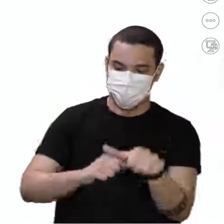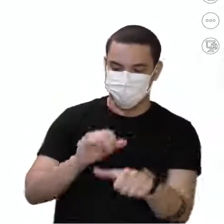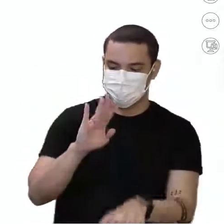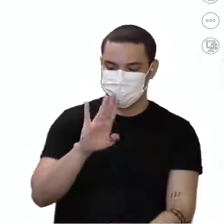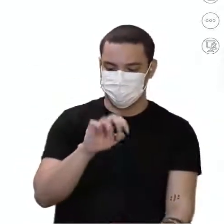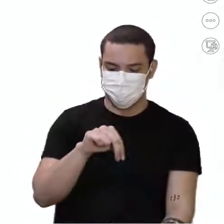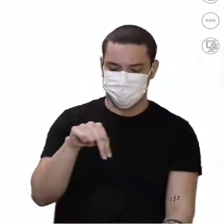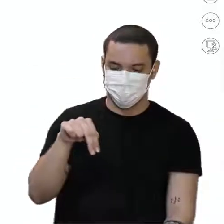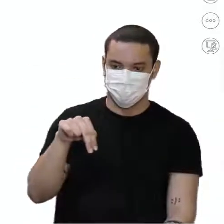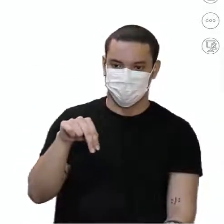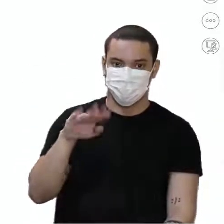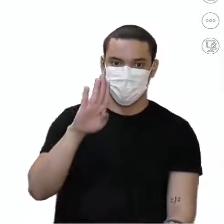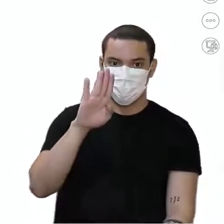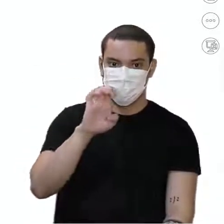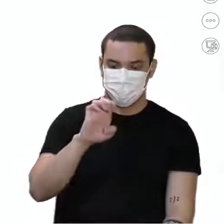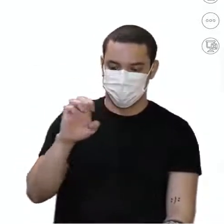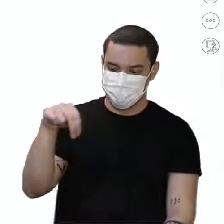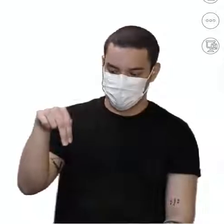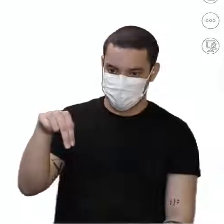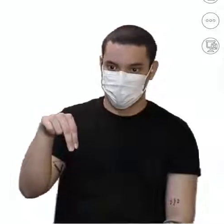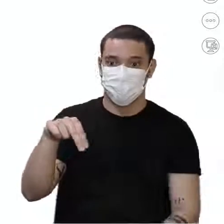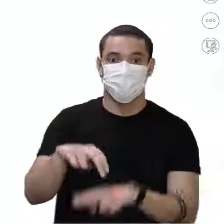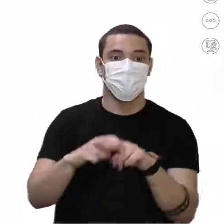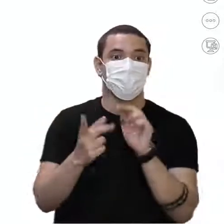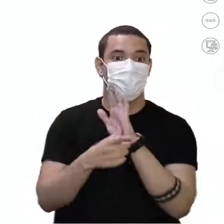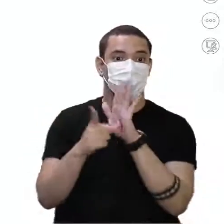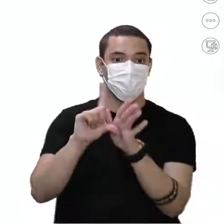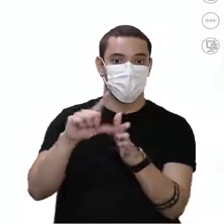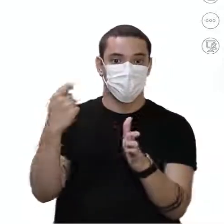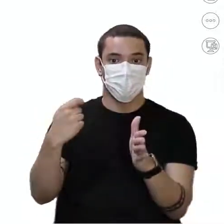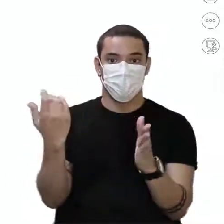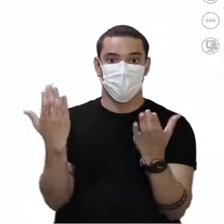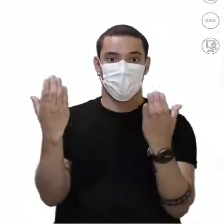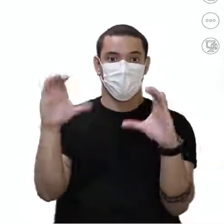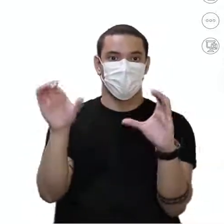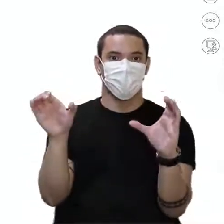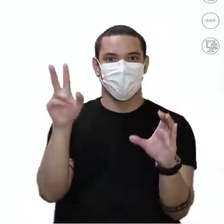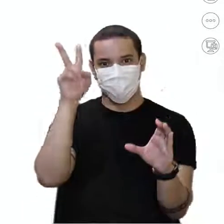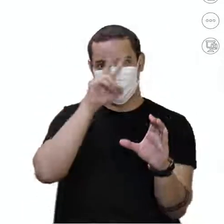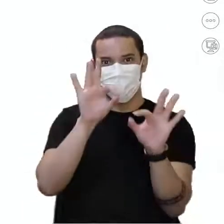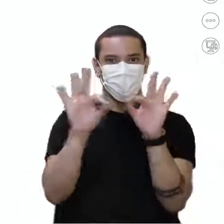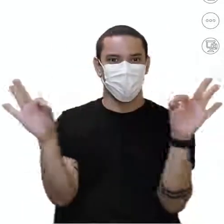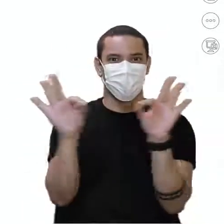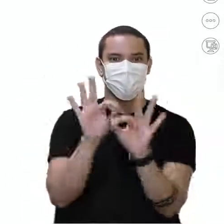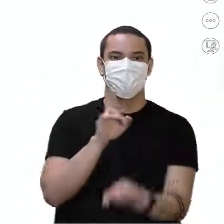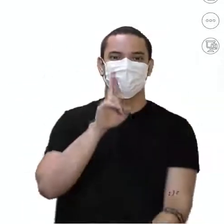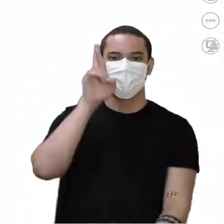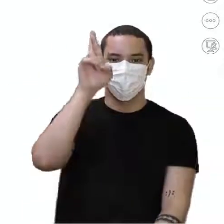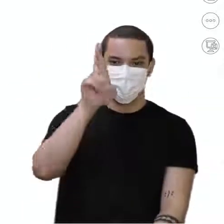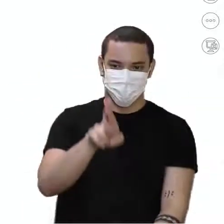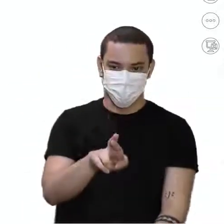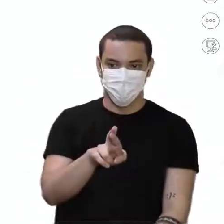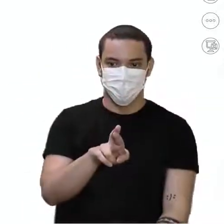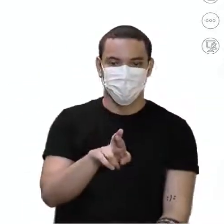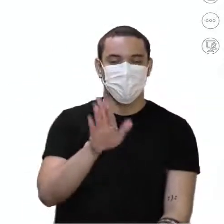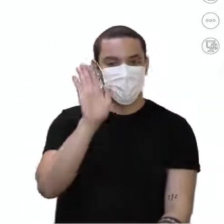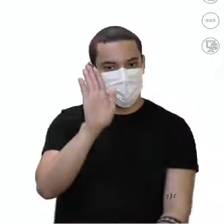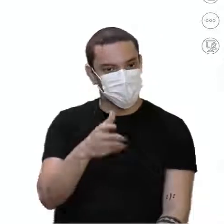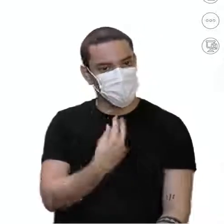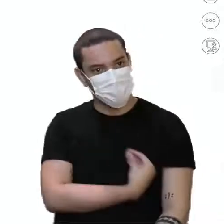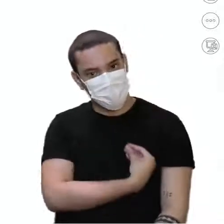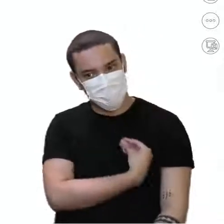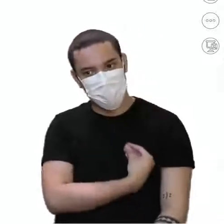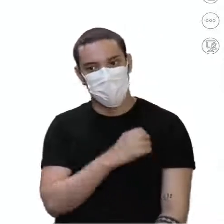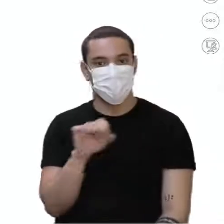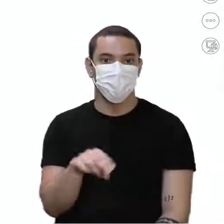passou a ficar assim. Antes dele, eu preciso colocar a minha estrutura. A estrutura para saber se alguém já fez ou já esteve em